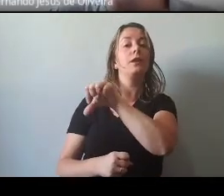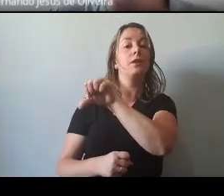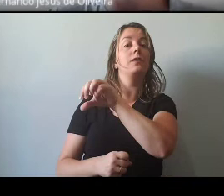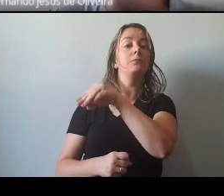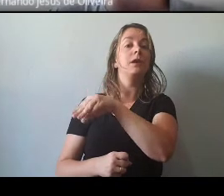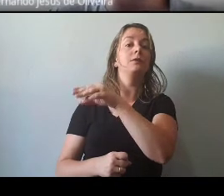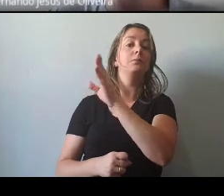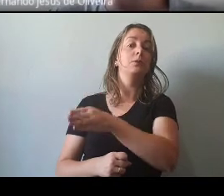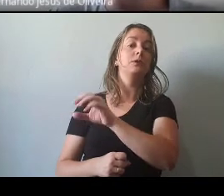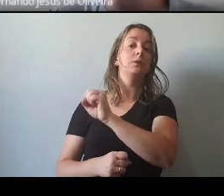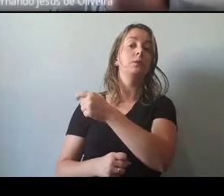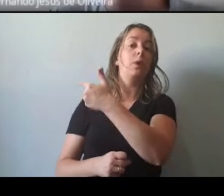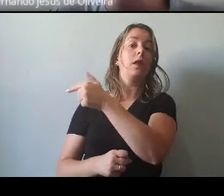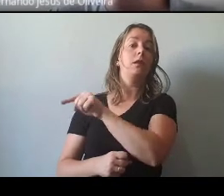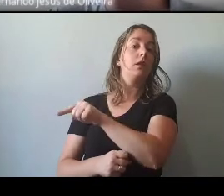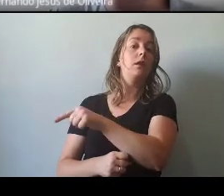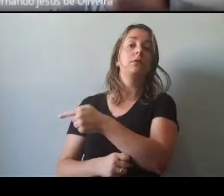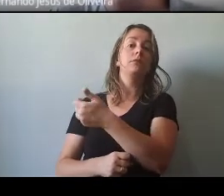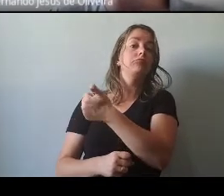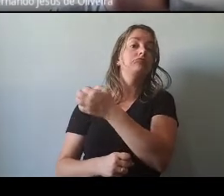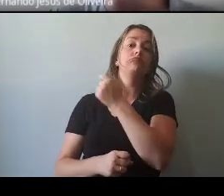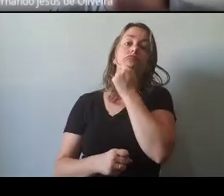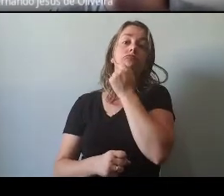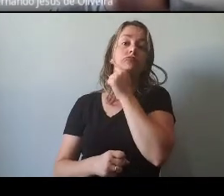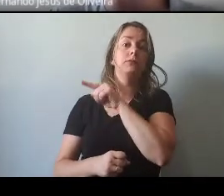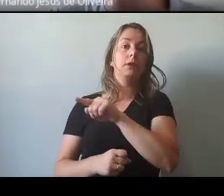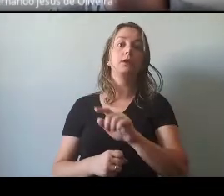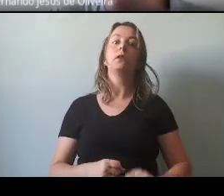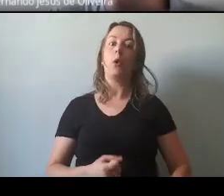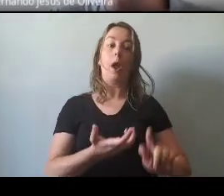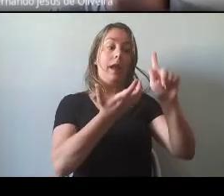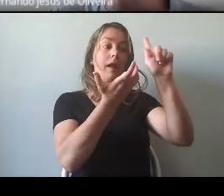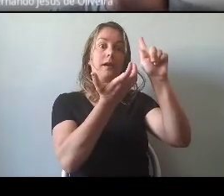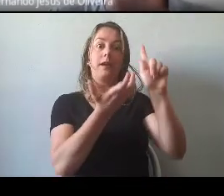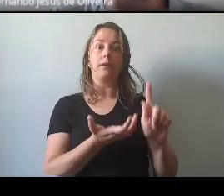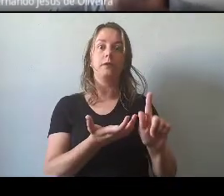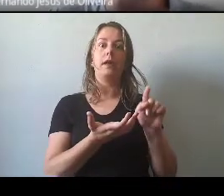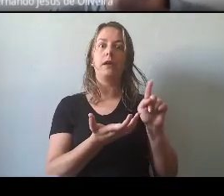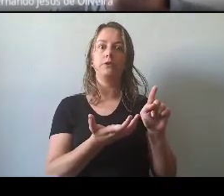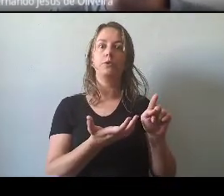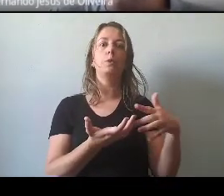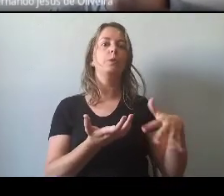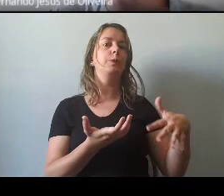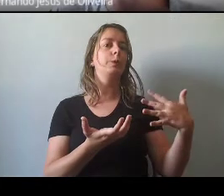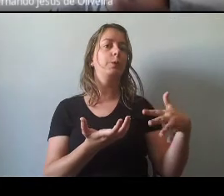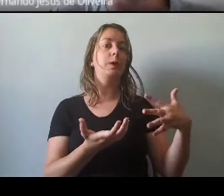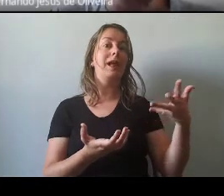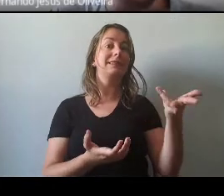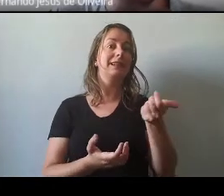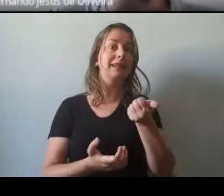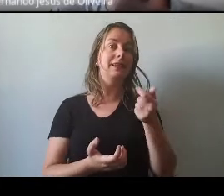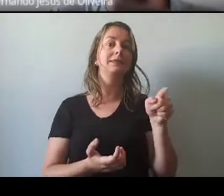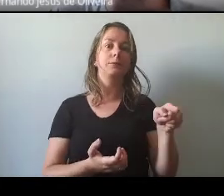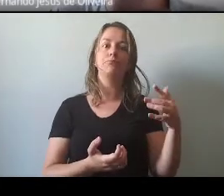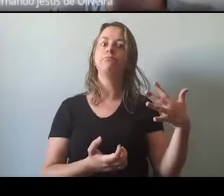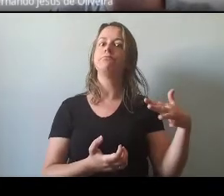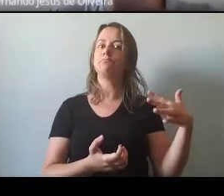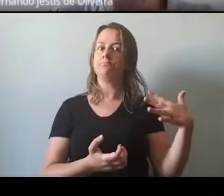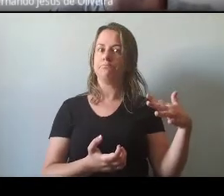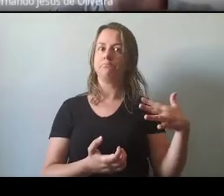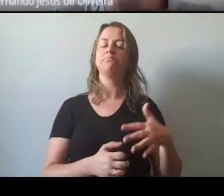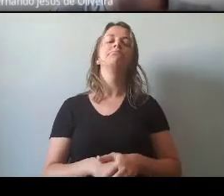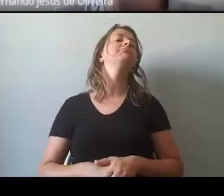quer dizer, não, nem chega a 10, né, quase 10. Então, a aceleração da gravidade é uma aceleração muito